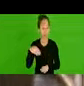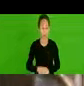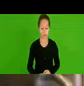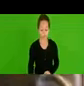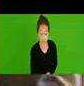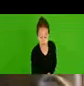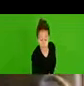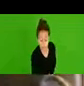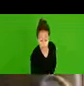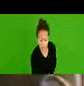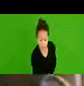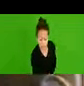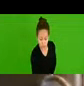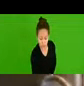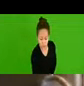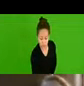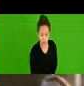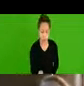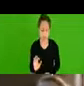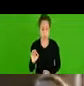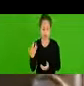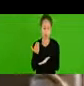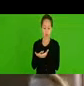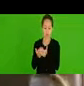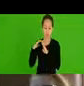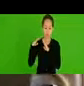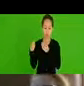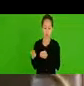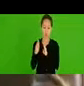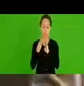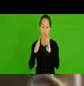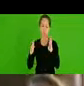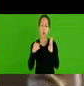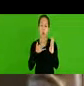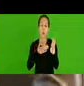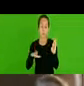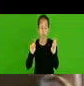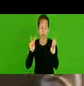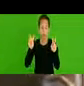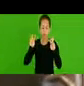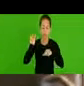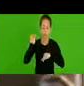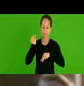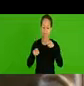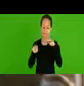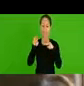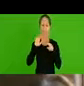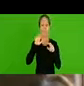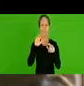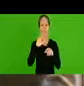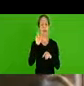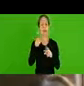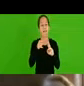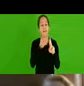estudo bibliográfico, uma... Eu não gosto muito da palavra revisão literária, mas vamos lá, isso na metodologia de pesquisa é muito